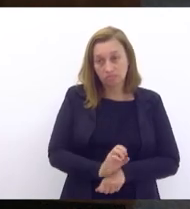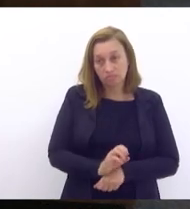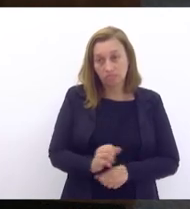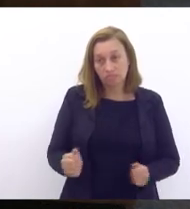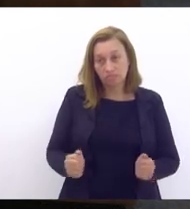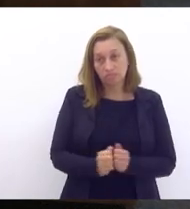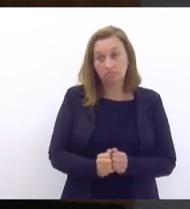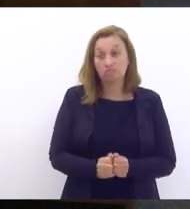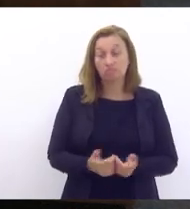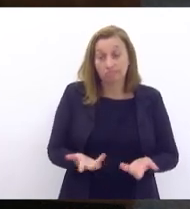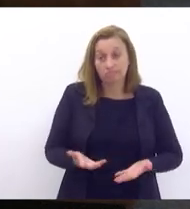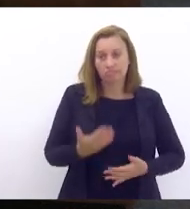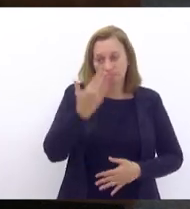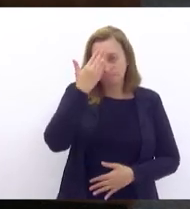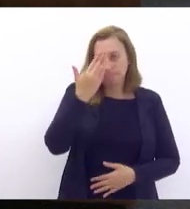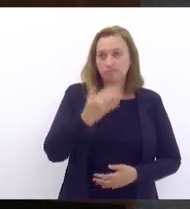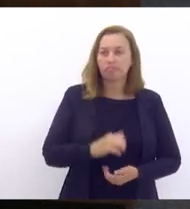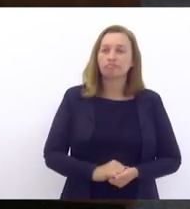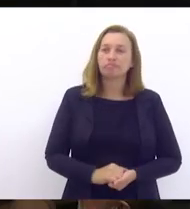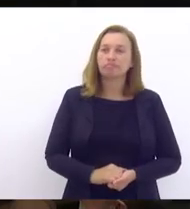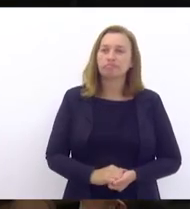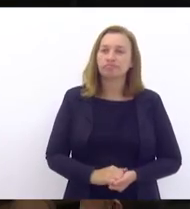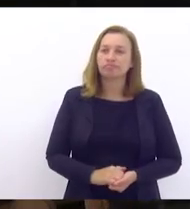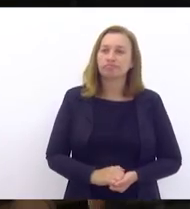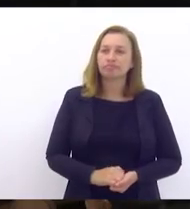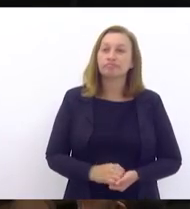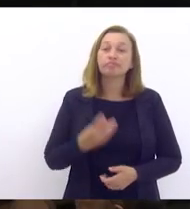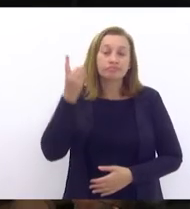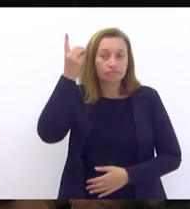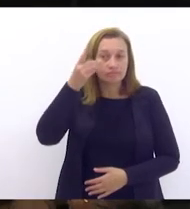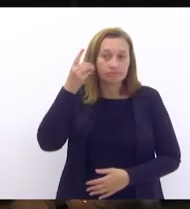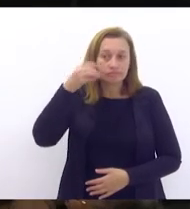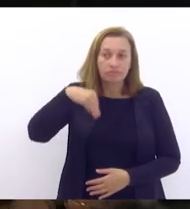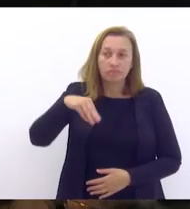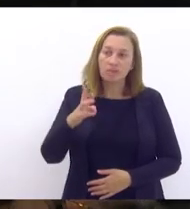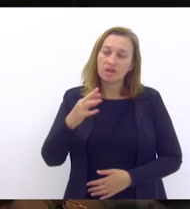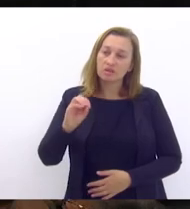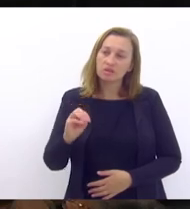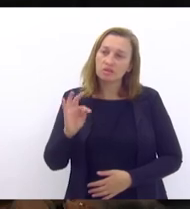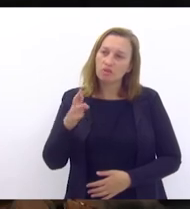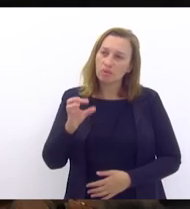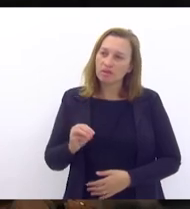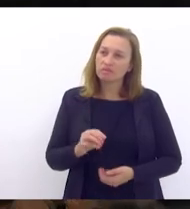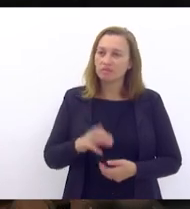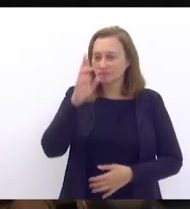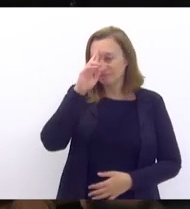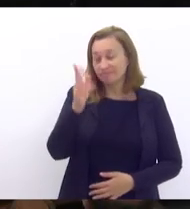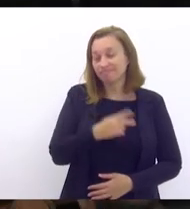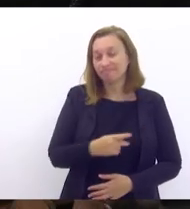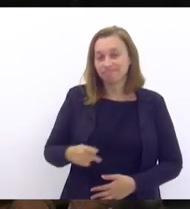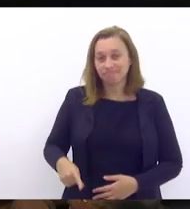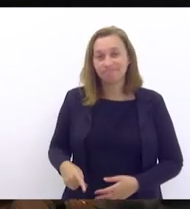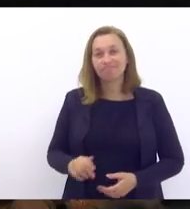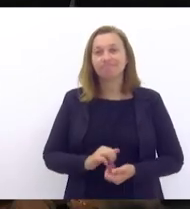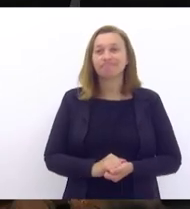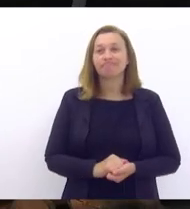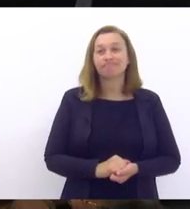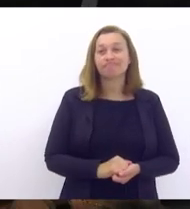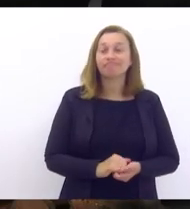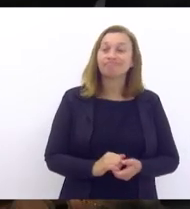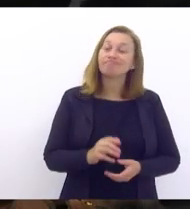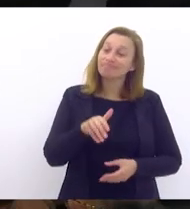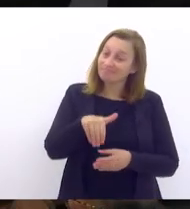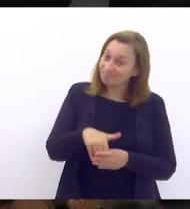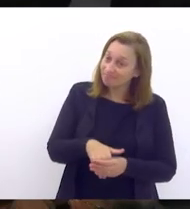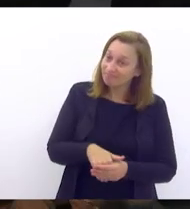participar disso. Muito obrigada. Deputado Márcio Gualberto. Senhora presidente, declarando o